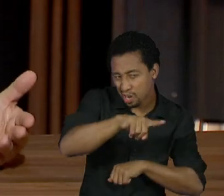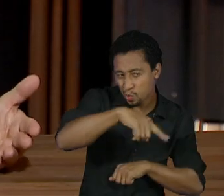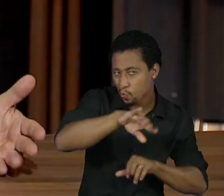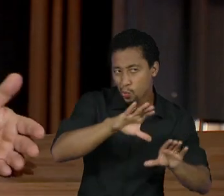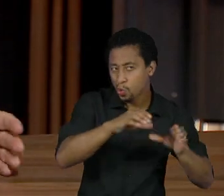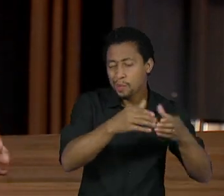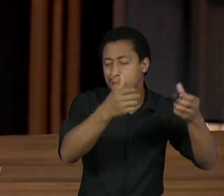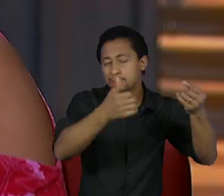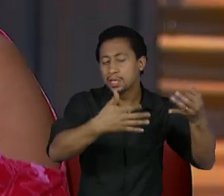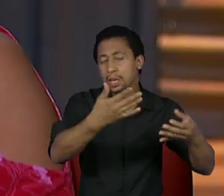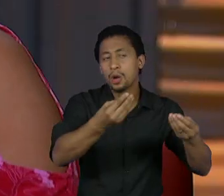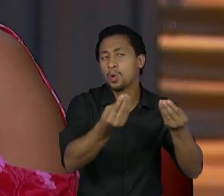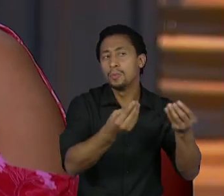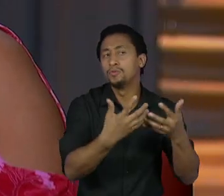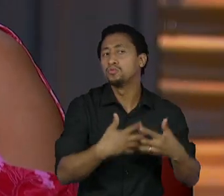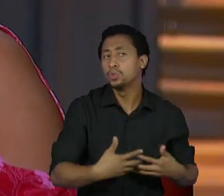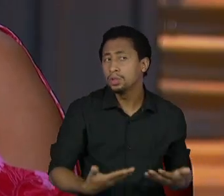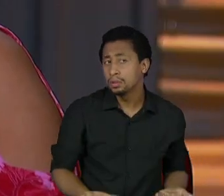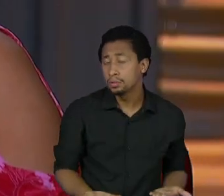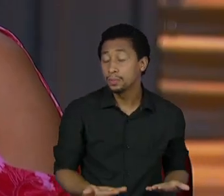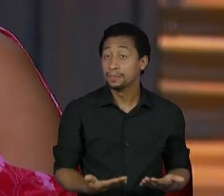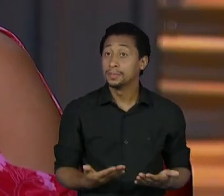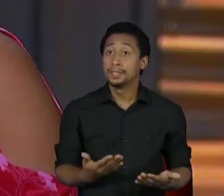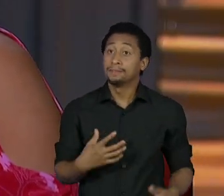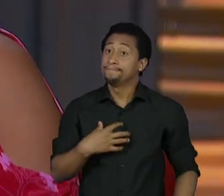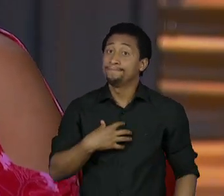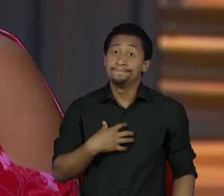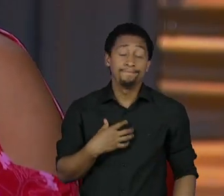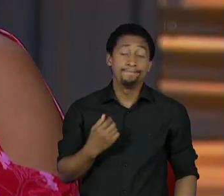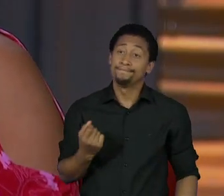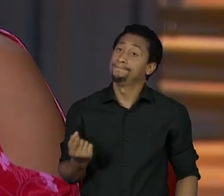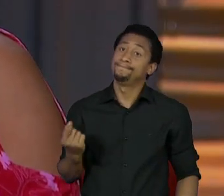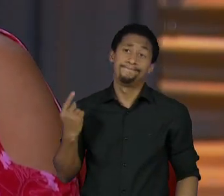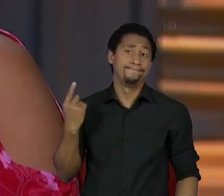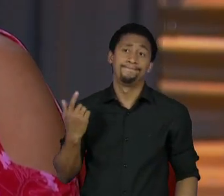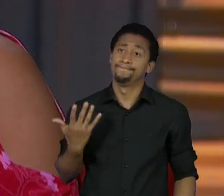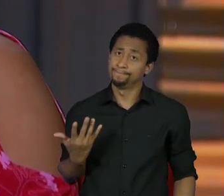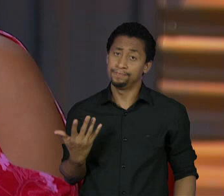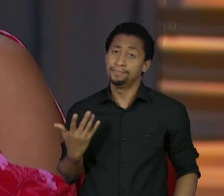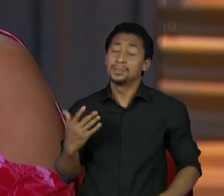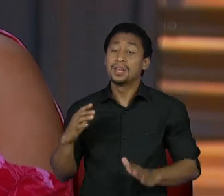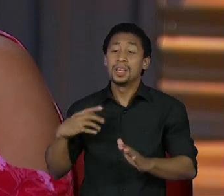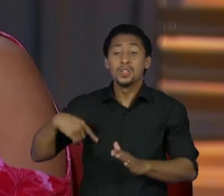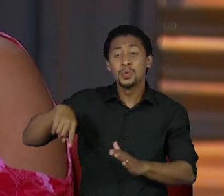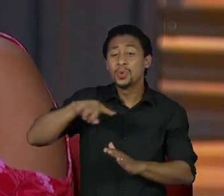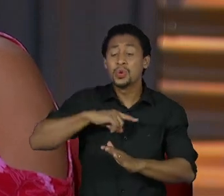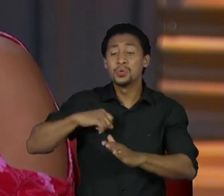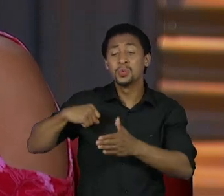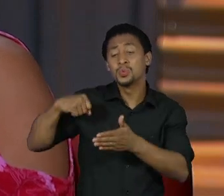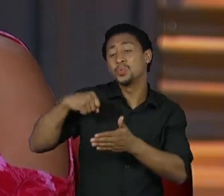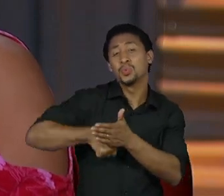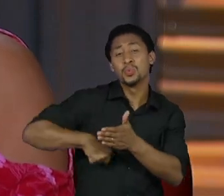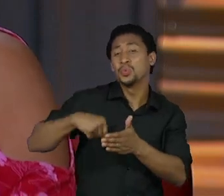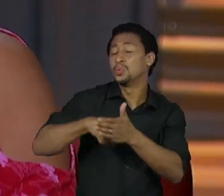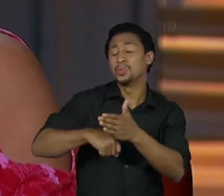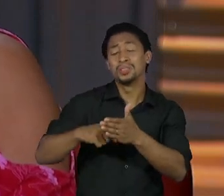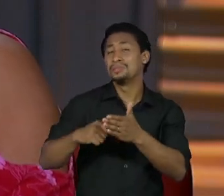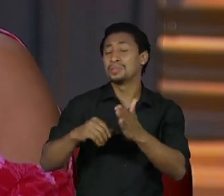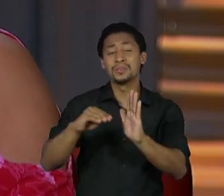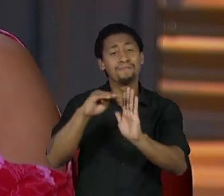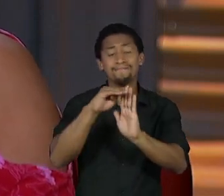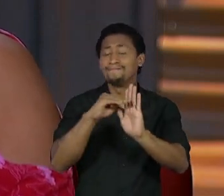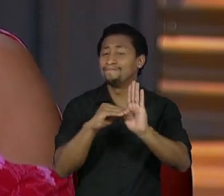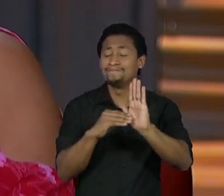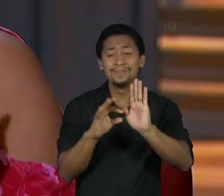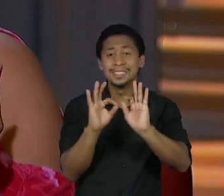que funciona? Eu fico impressionada com isso, Tassi, porque a gente luta pelo básico, né? Que é o respeito, que é